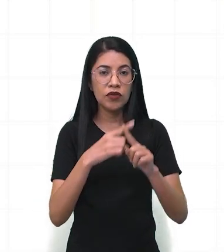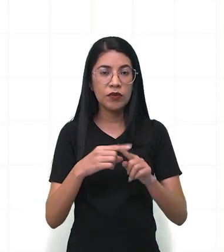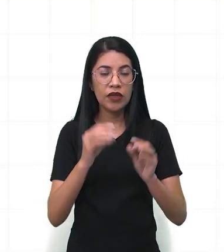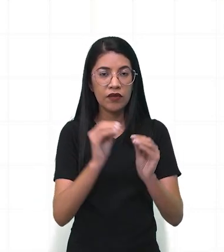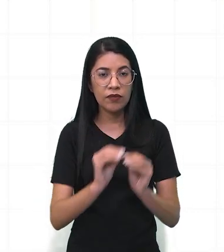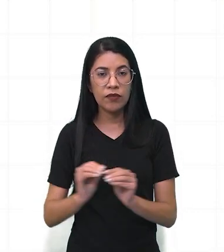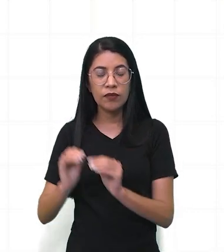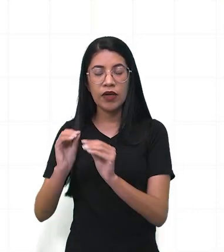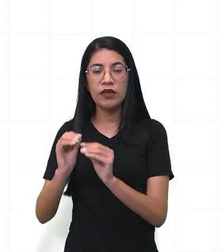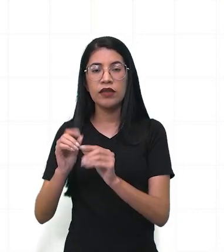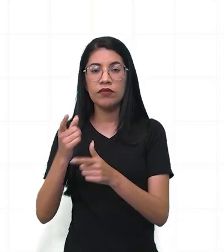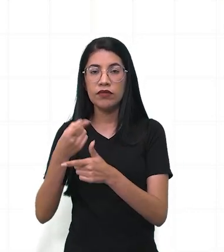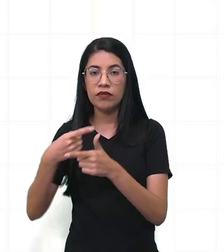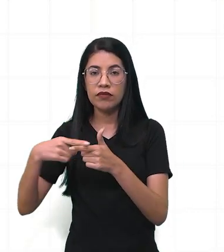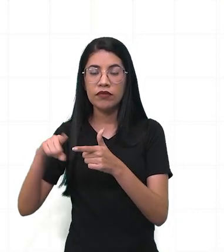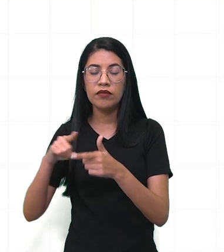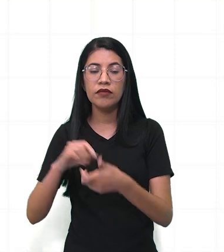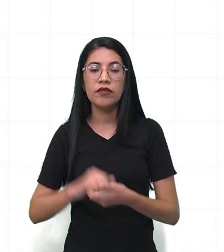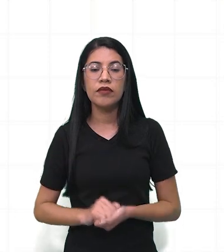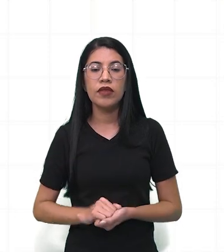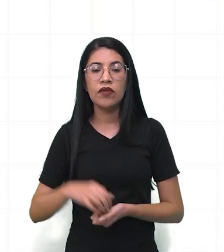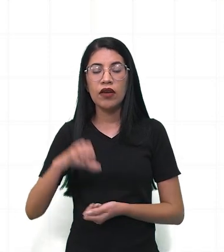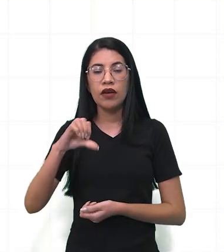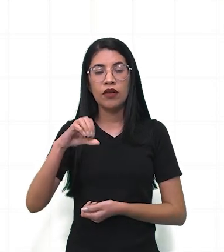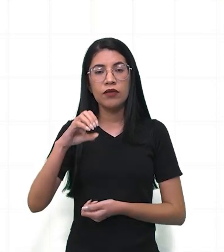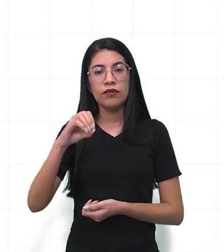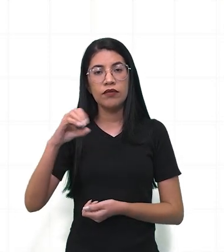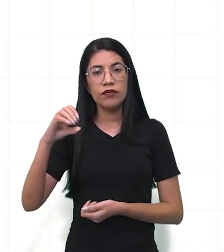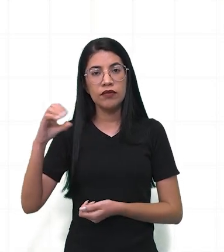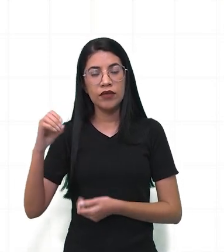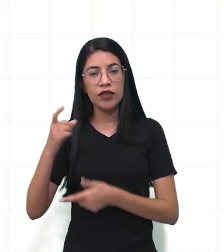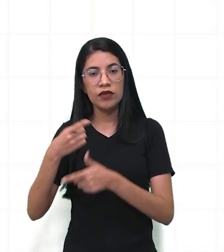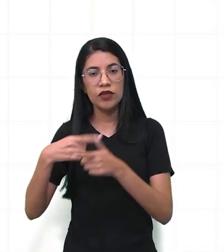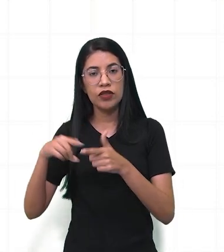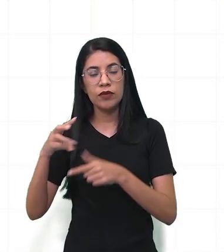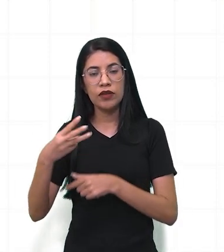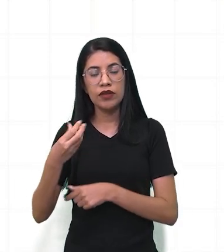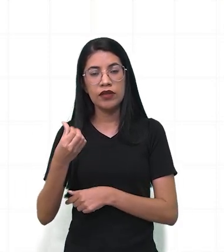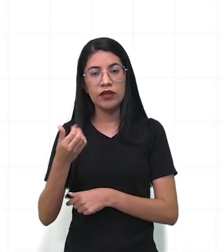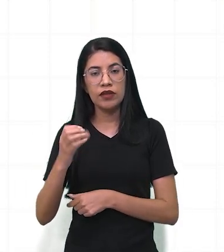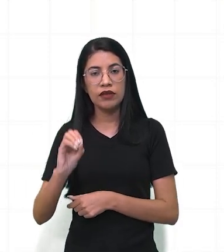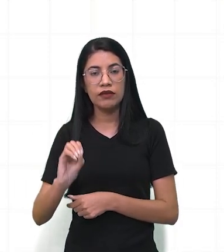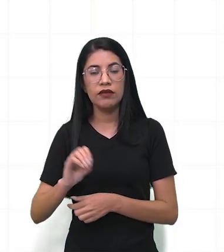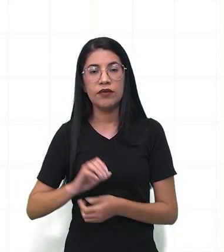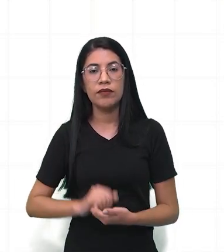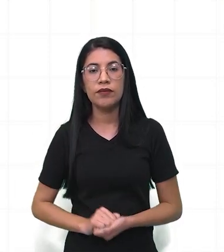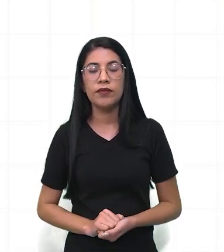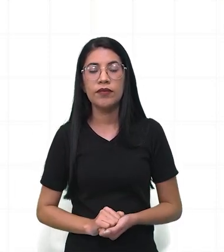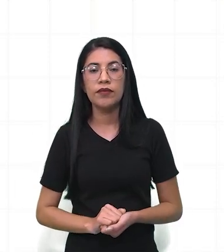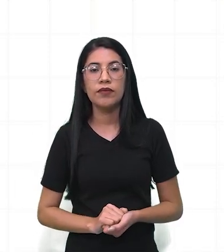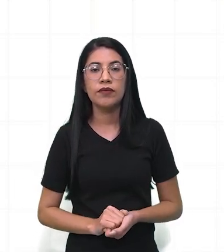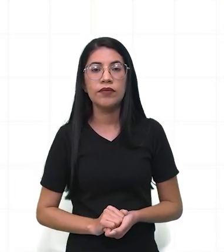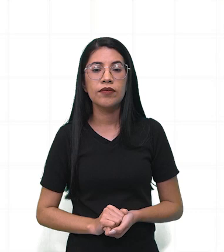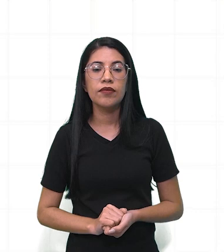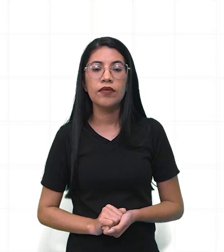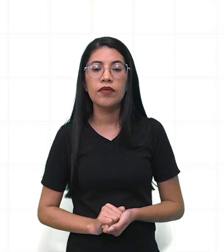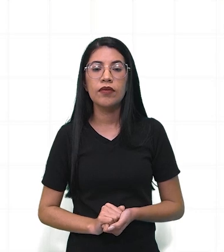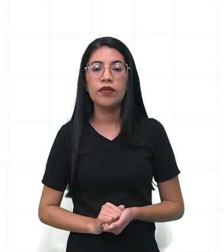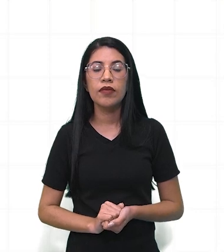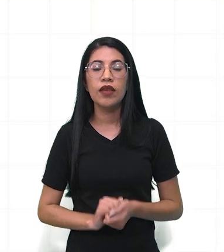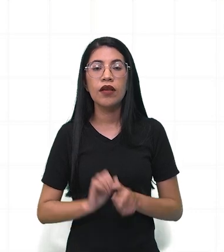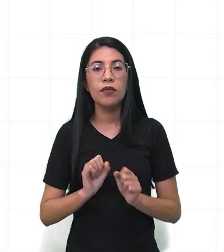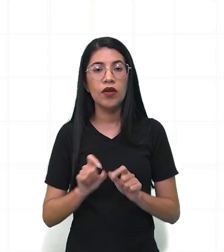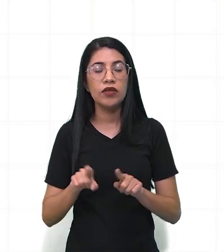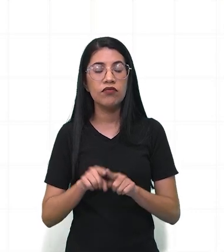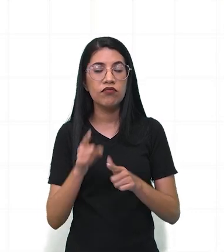ficar 9.000 dividido por 360, tá? 9.000, gente. E aí, a gente pode simplificar. A gente